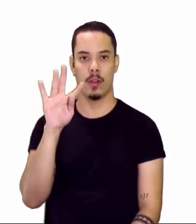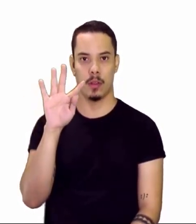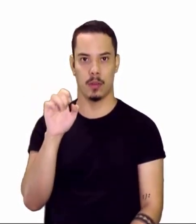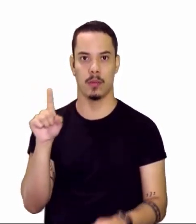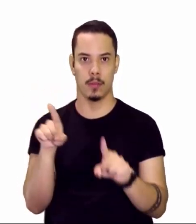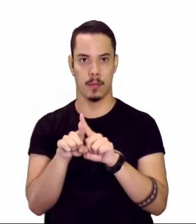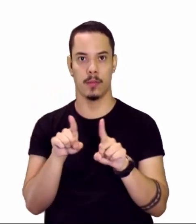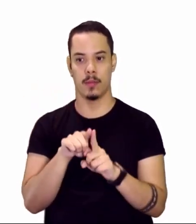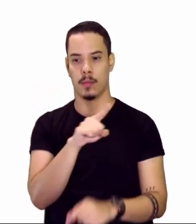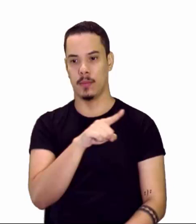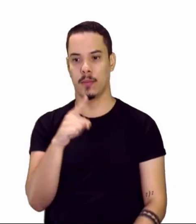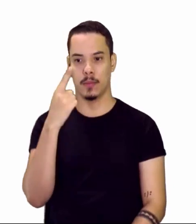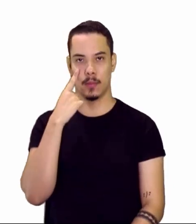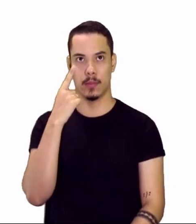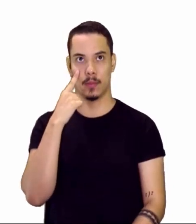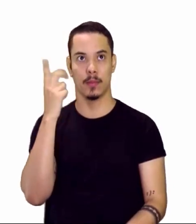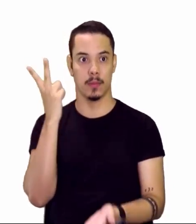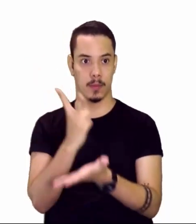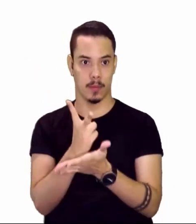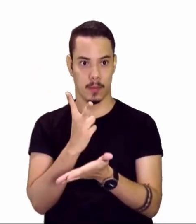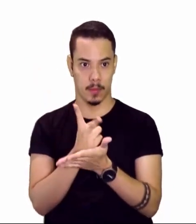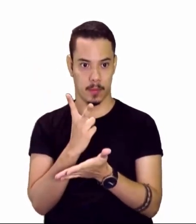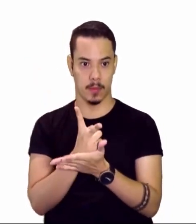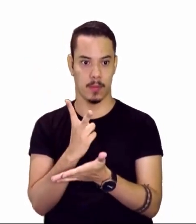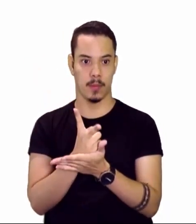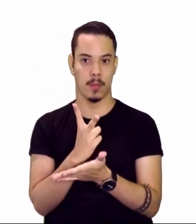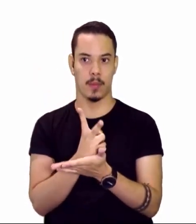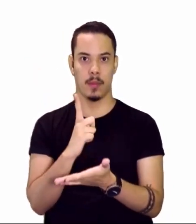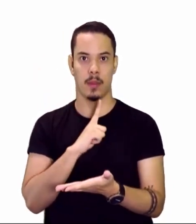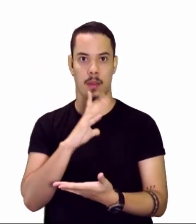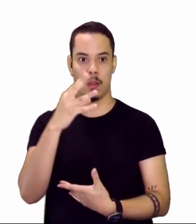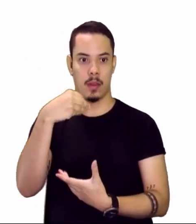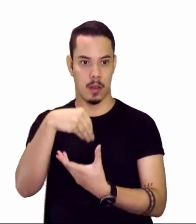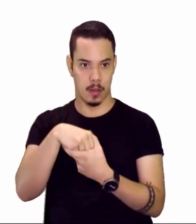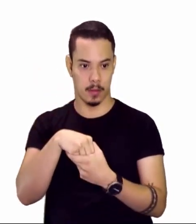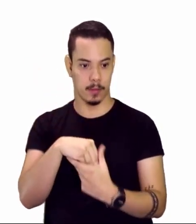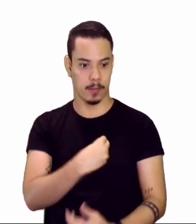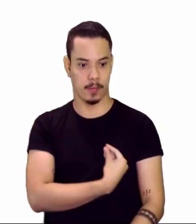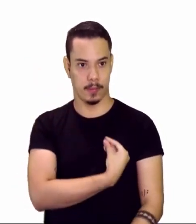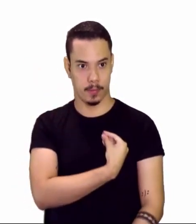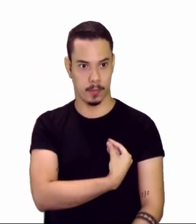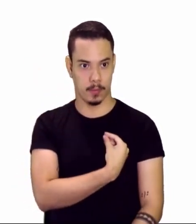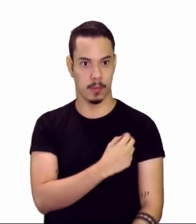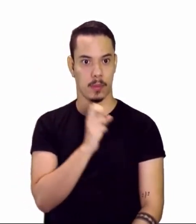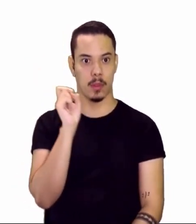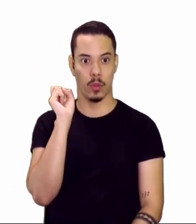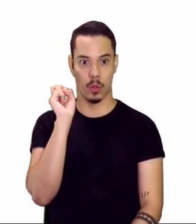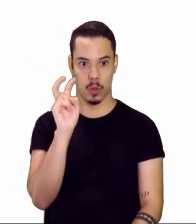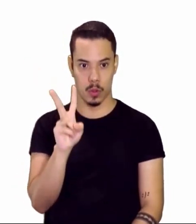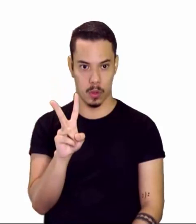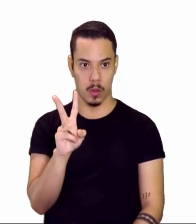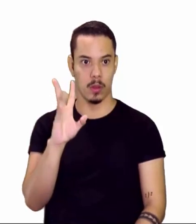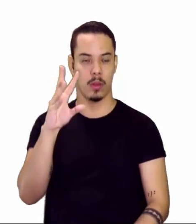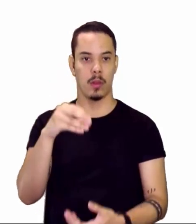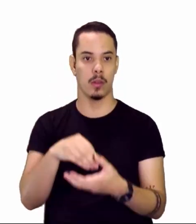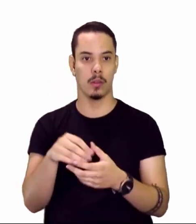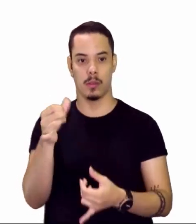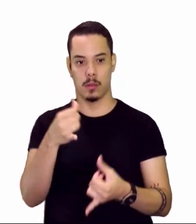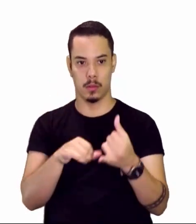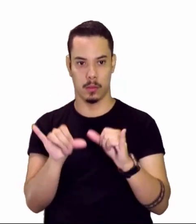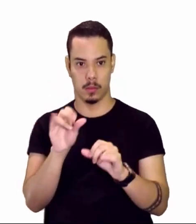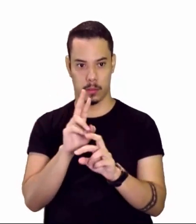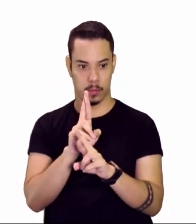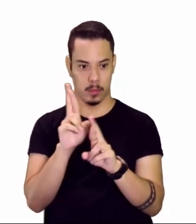falei aqui, sempre que a molécula apresente 2 átomos de elemento químico